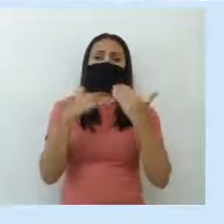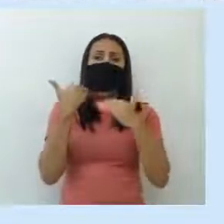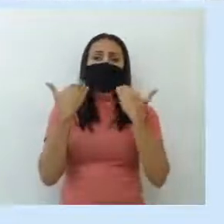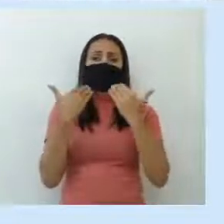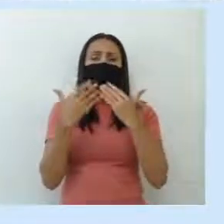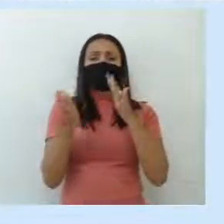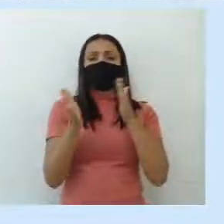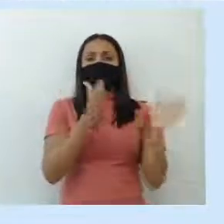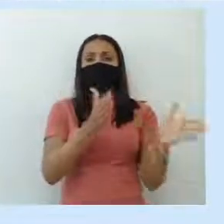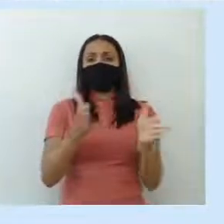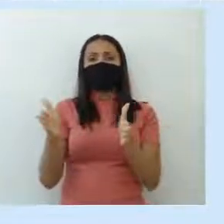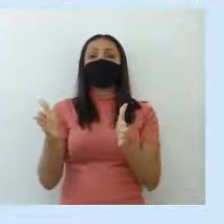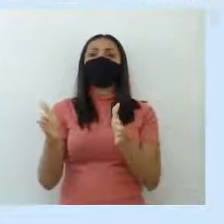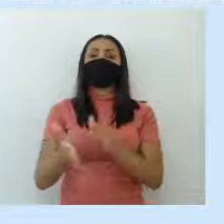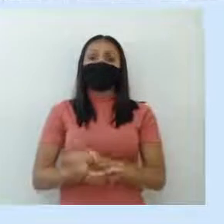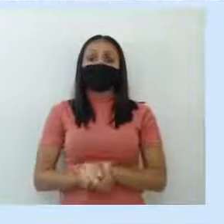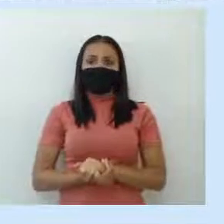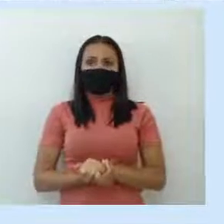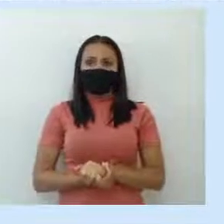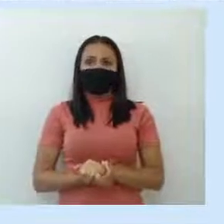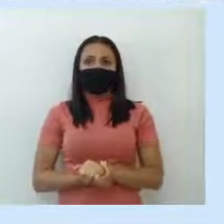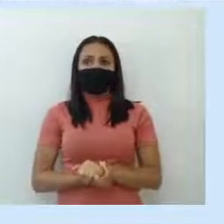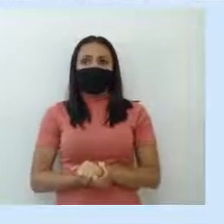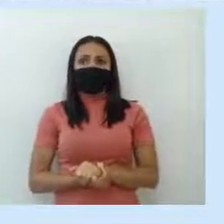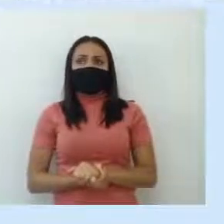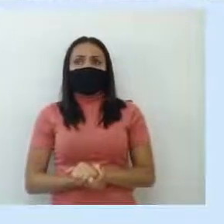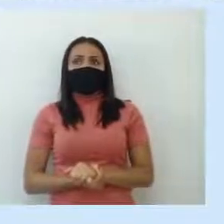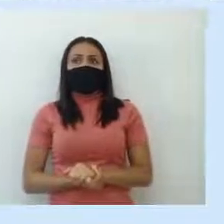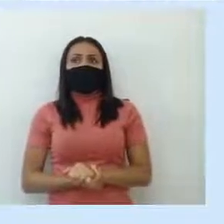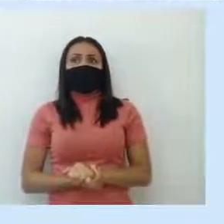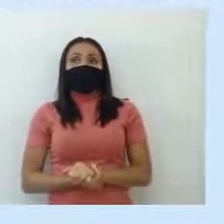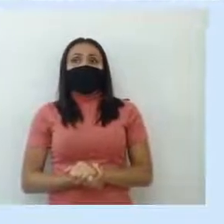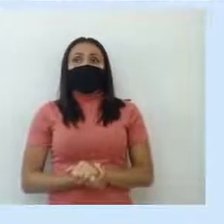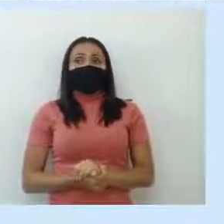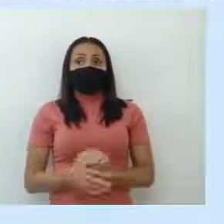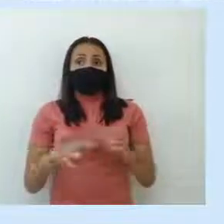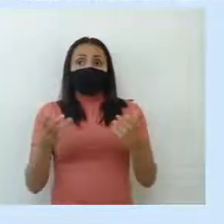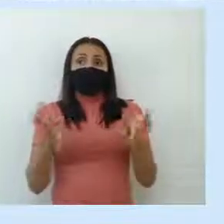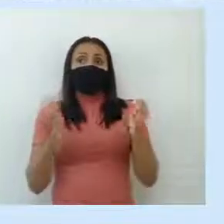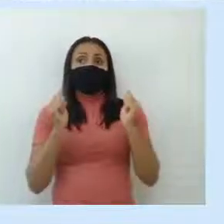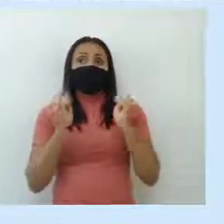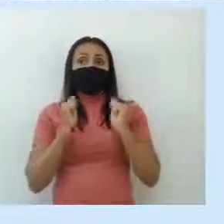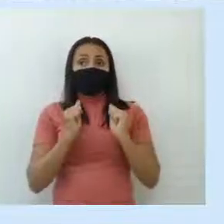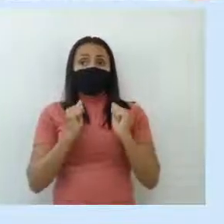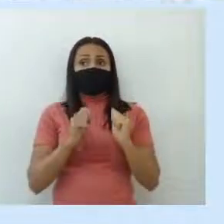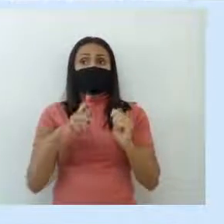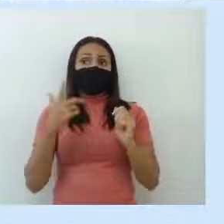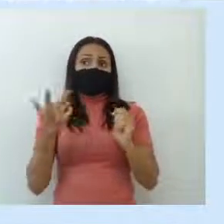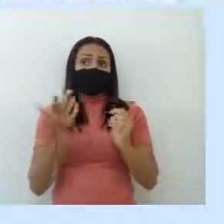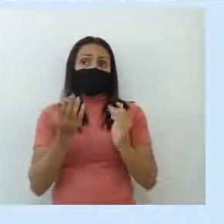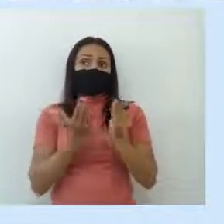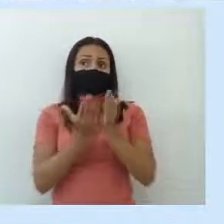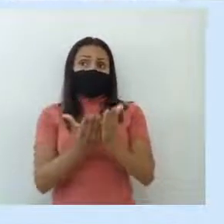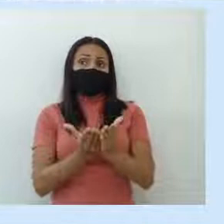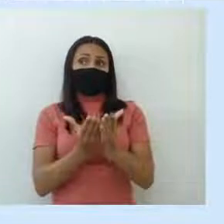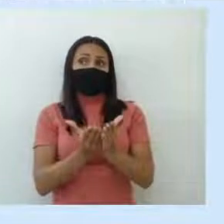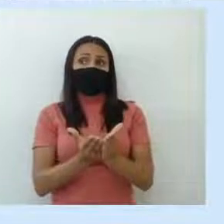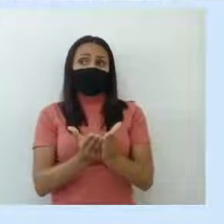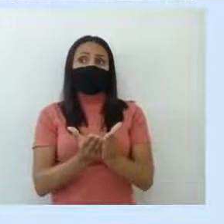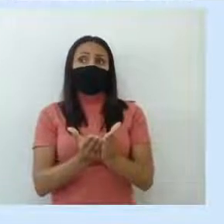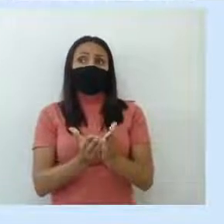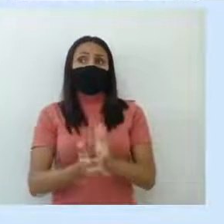travessia, 20%. Então, o tubeiro poderia ser um anau, né?